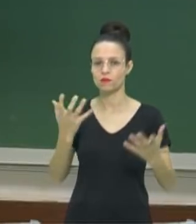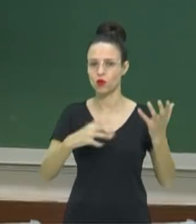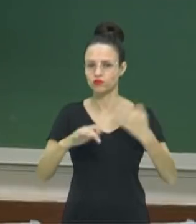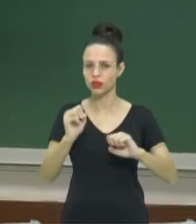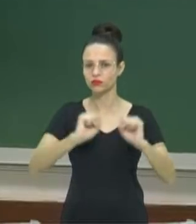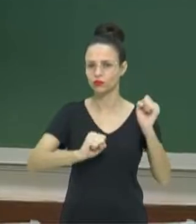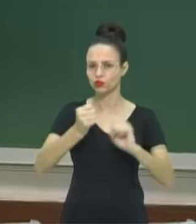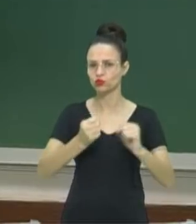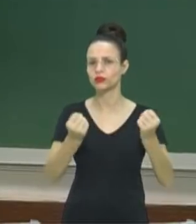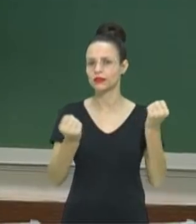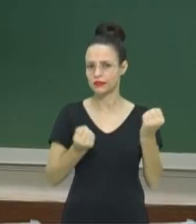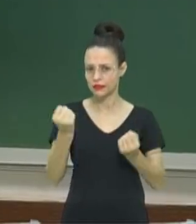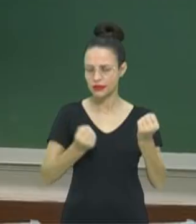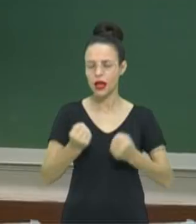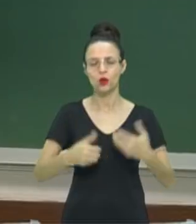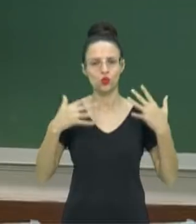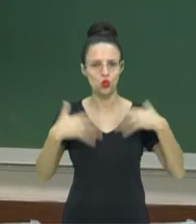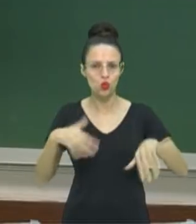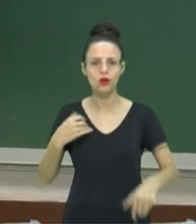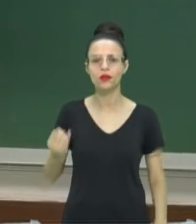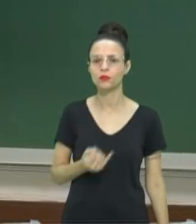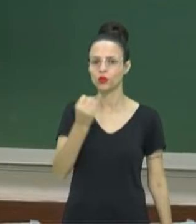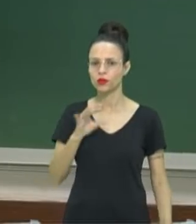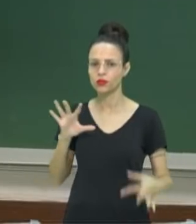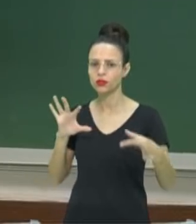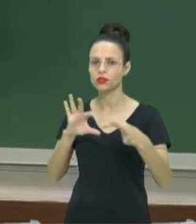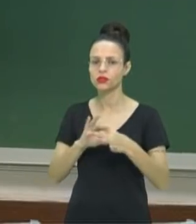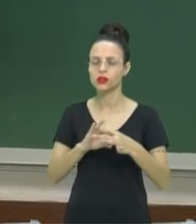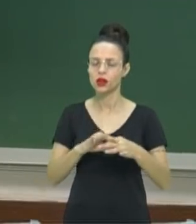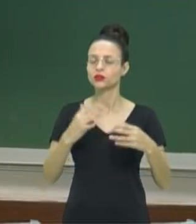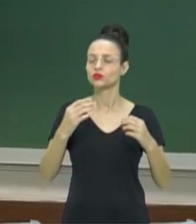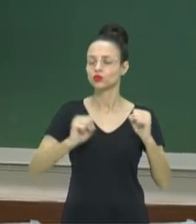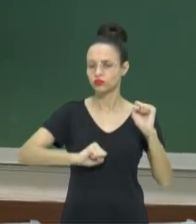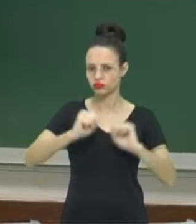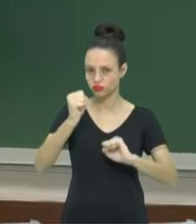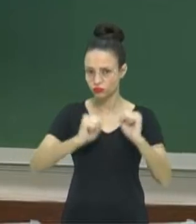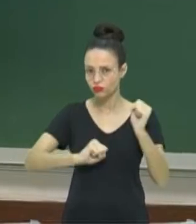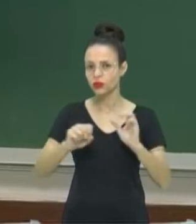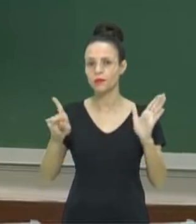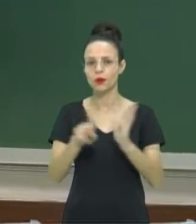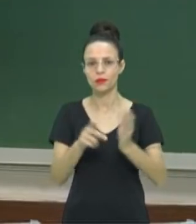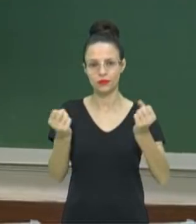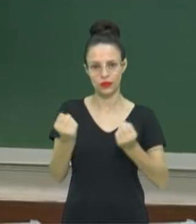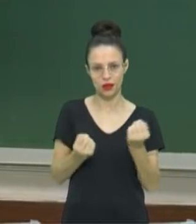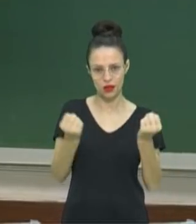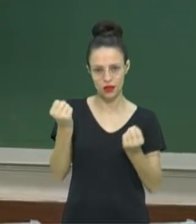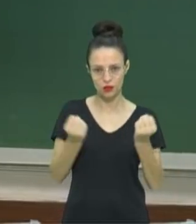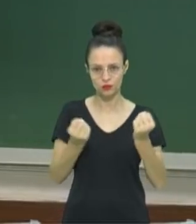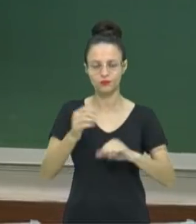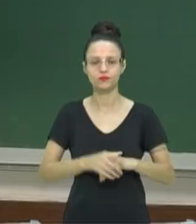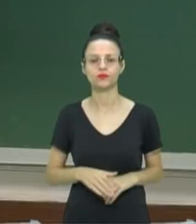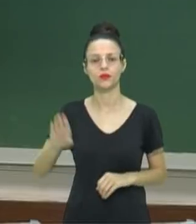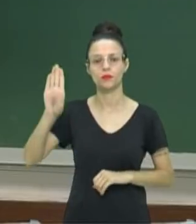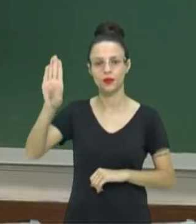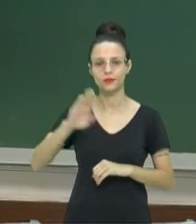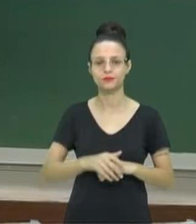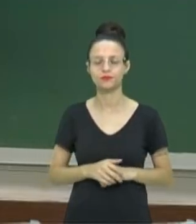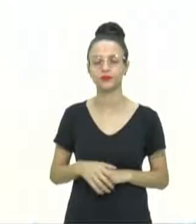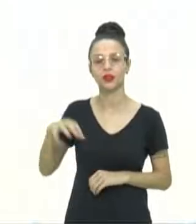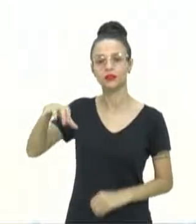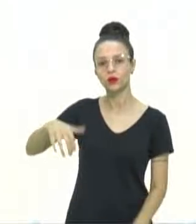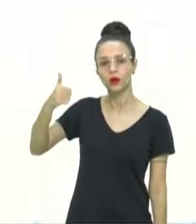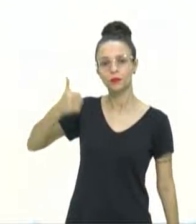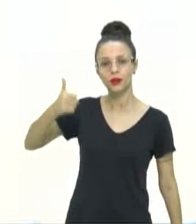importante, que tem grandes polos industriais ligados ali à indústria automobilística, certo? Letra B, no setor